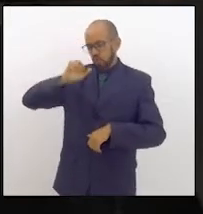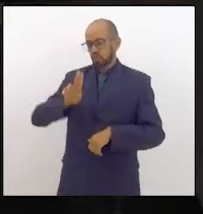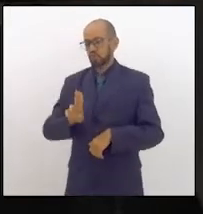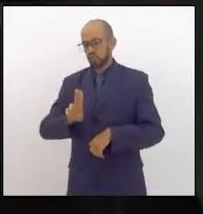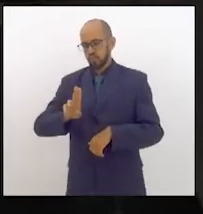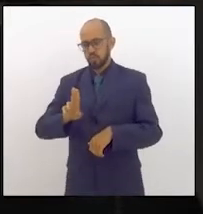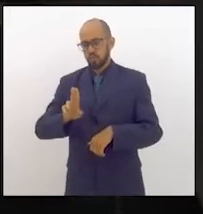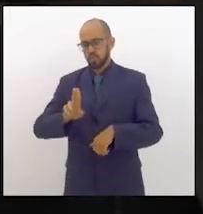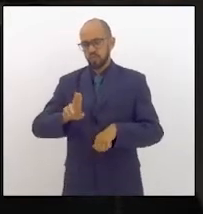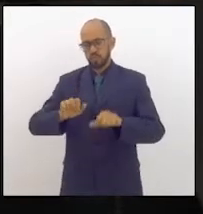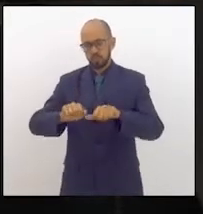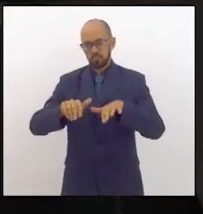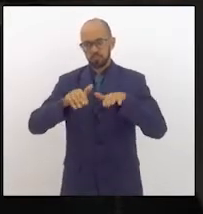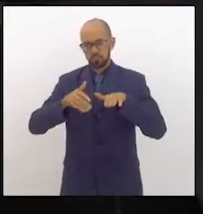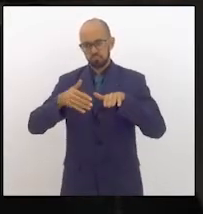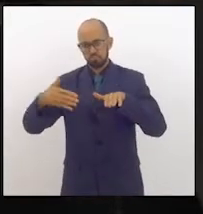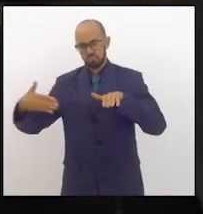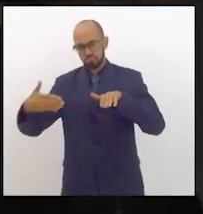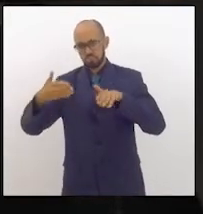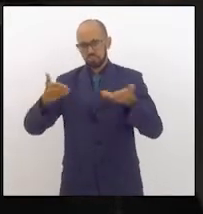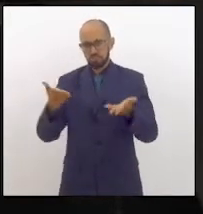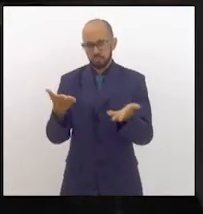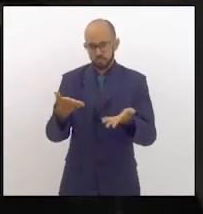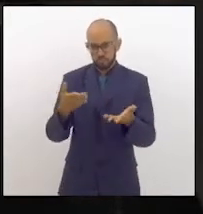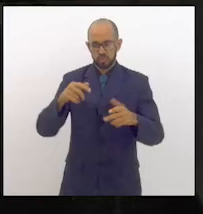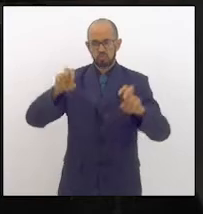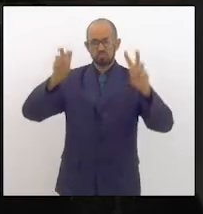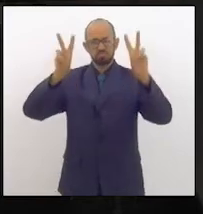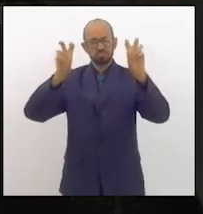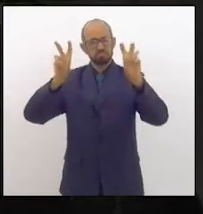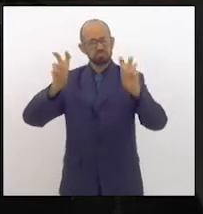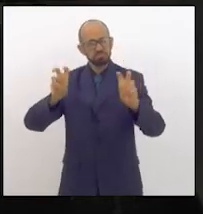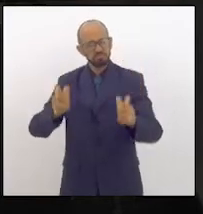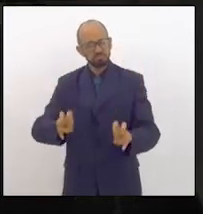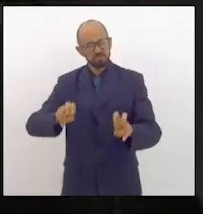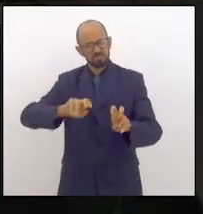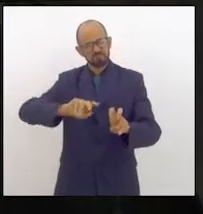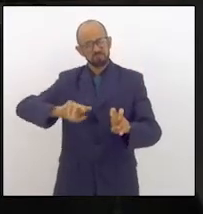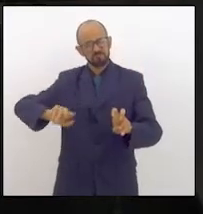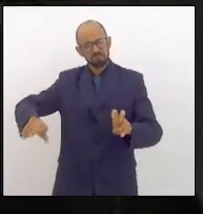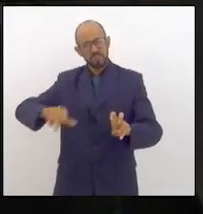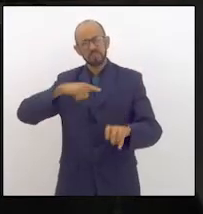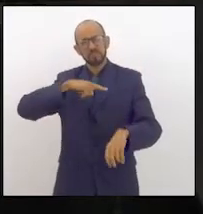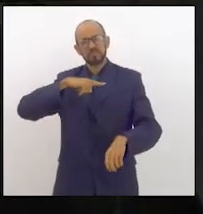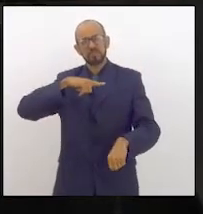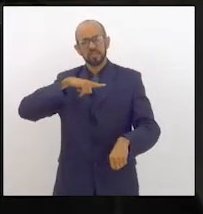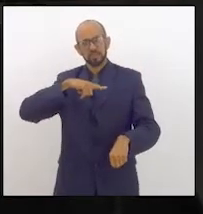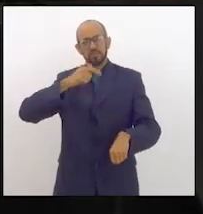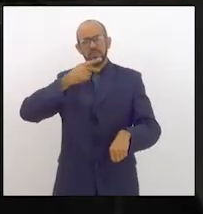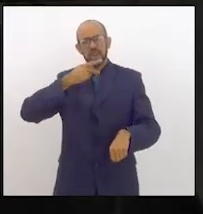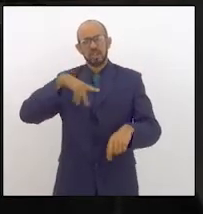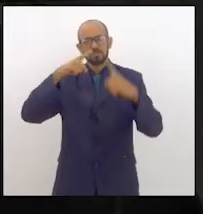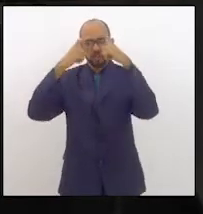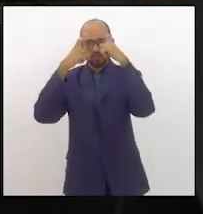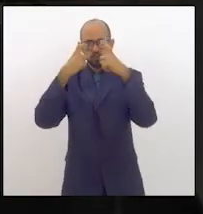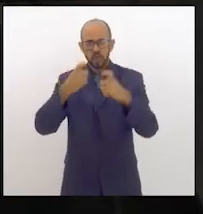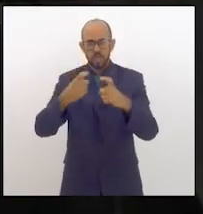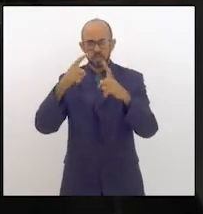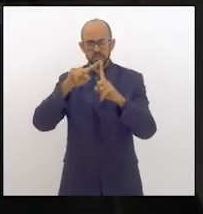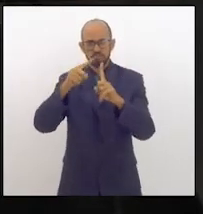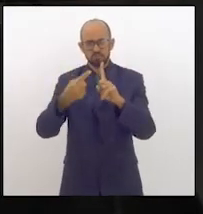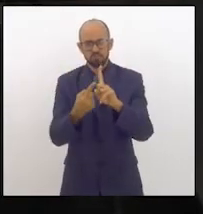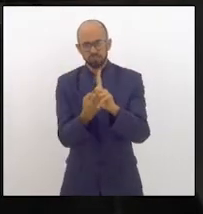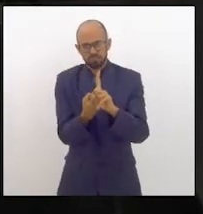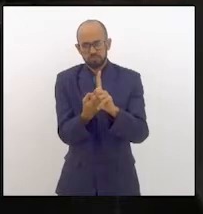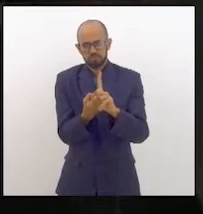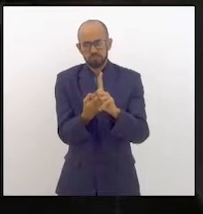Ju no decorrer desse plenário tivemos vários assuntos vários temas tratamos sobre violência obstétrica